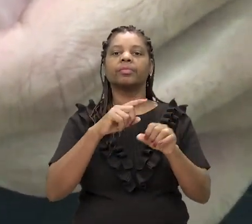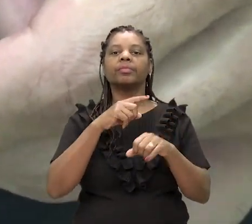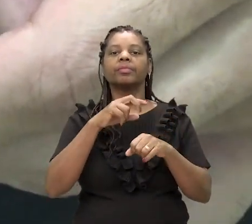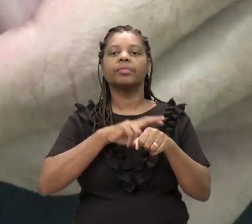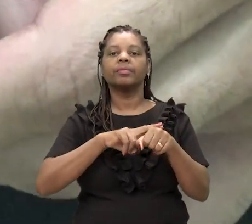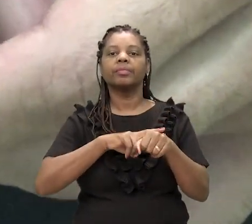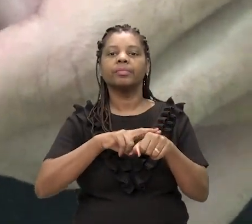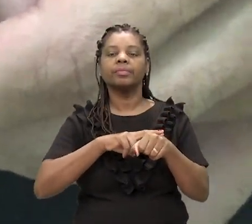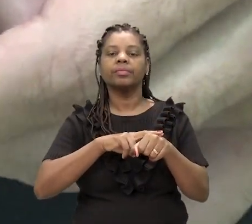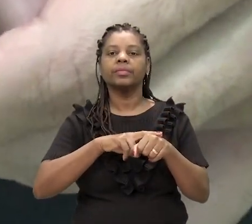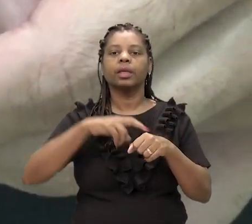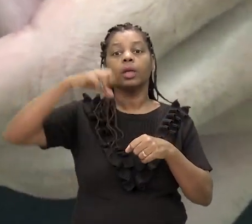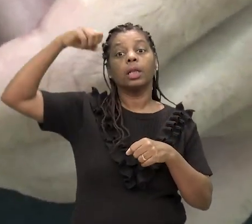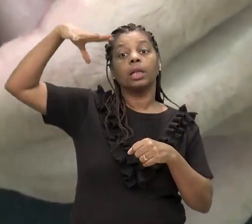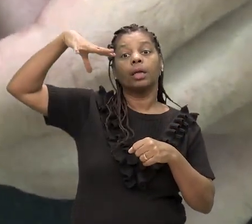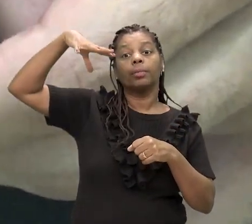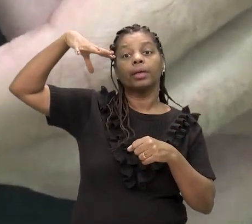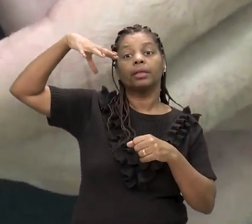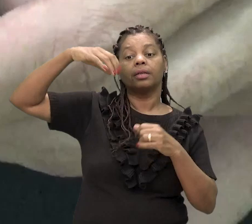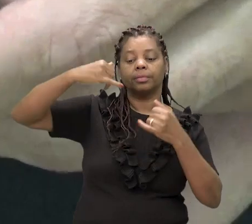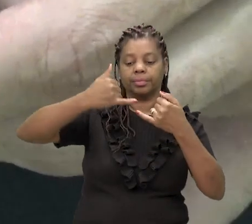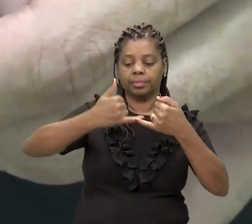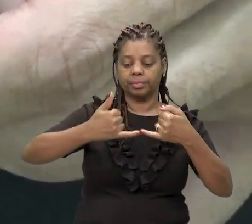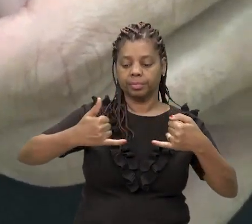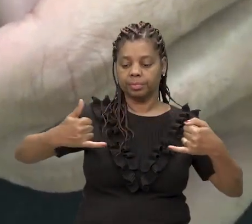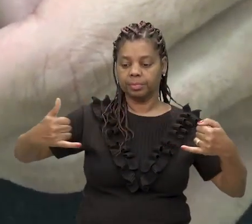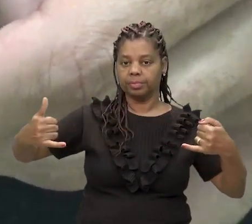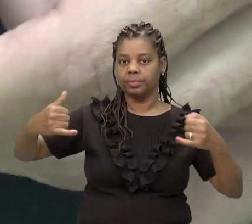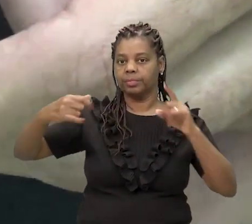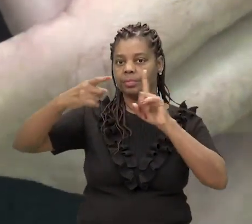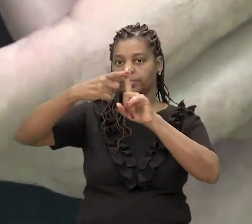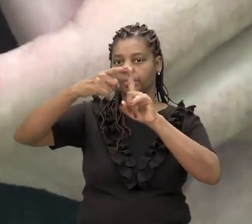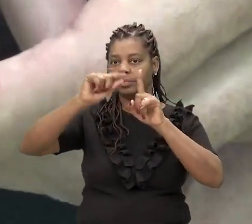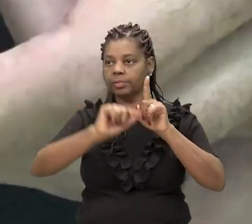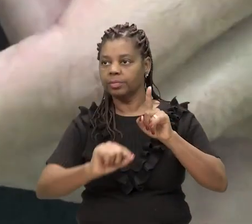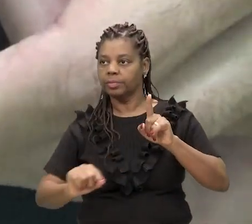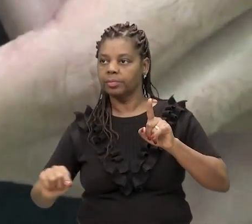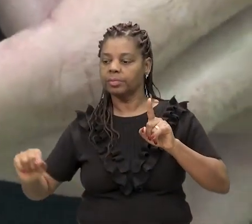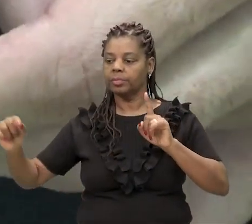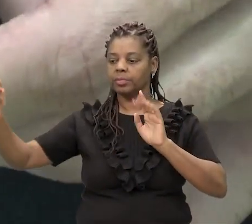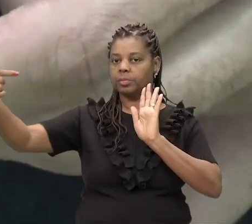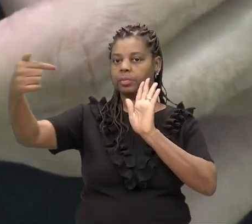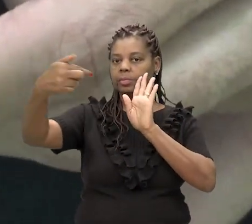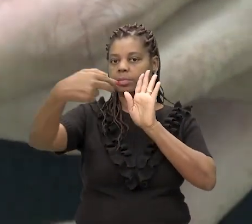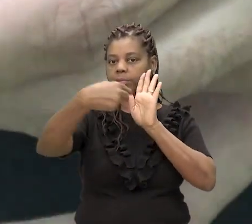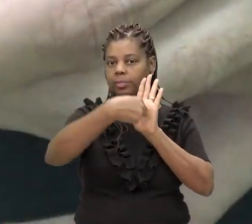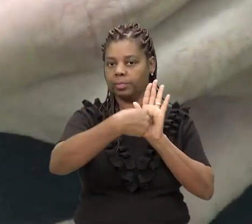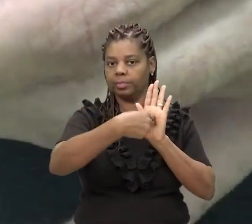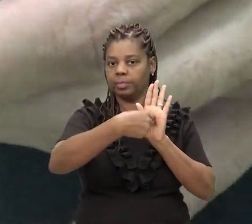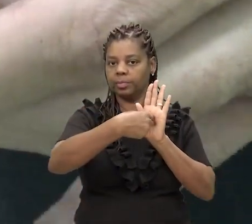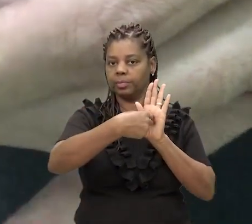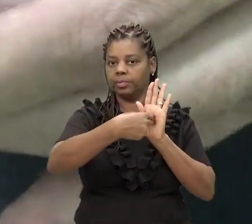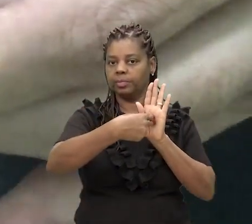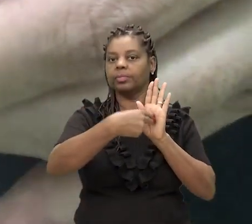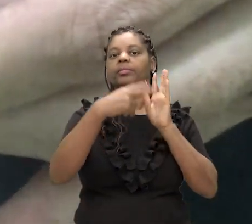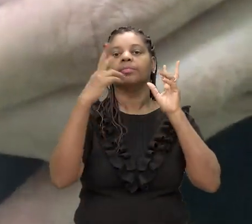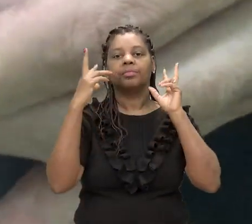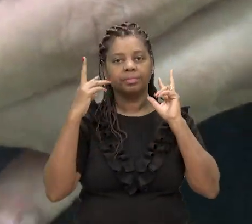verde. Se eu quero ligar uma lâmpada, por exemplo, a única coisa que eu preciso fazer é pegar o lado positivo,